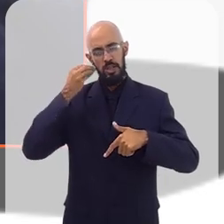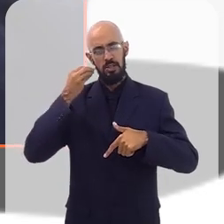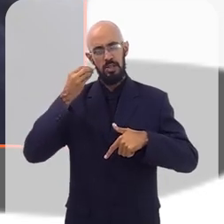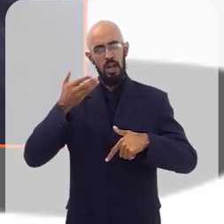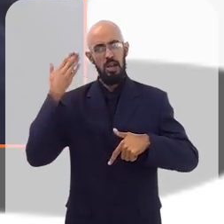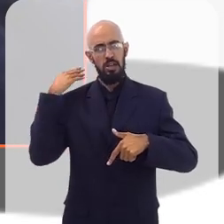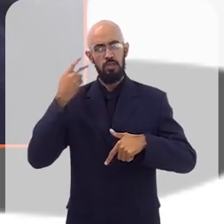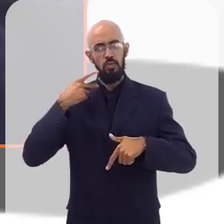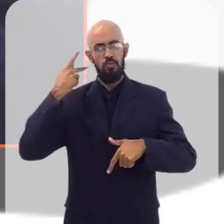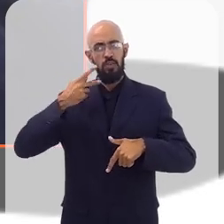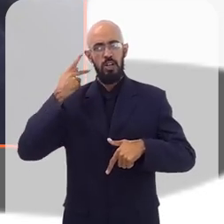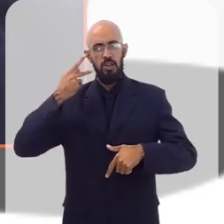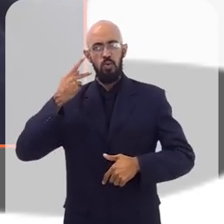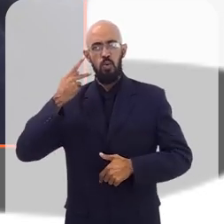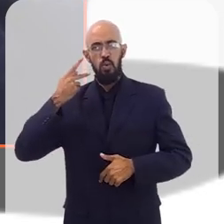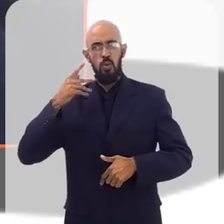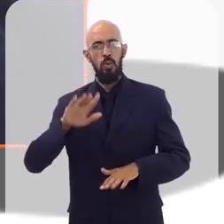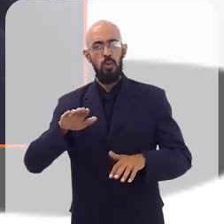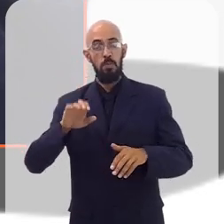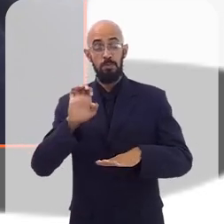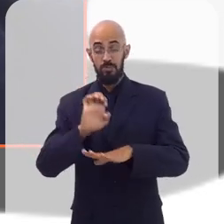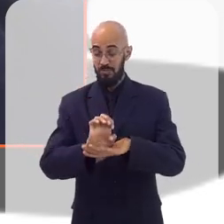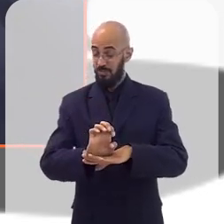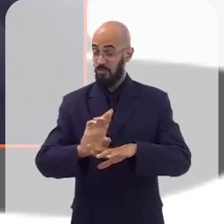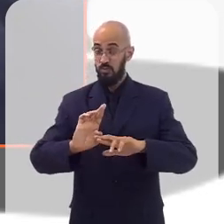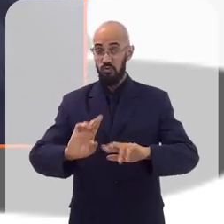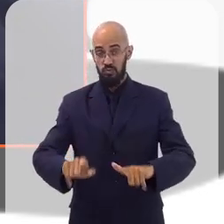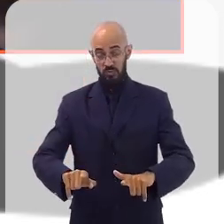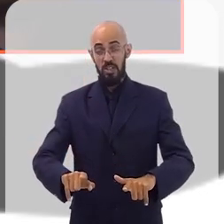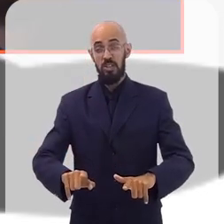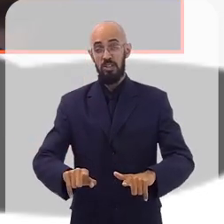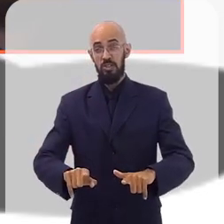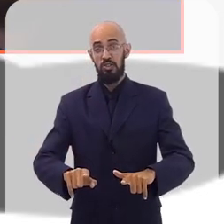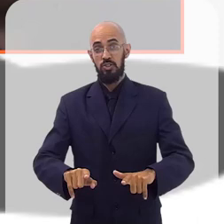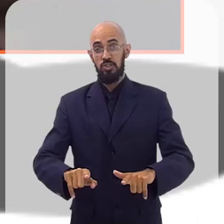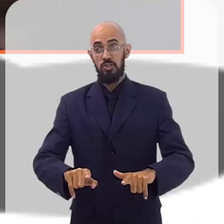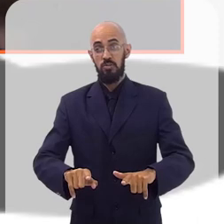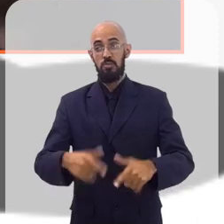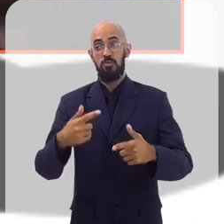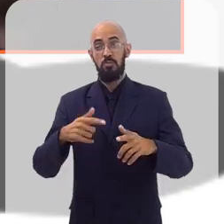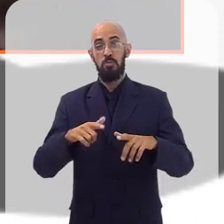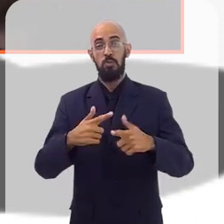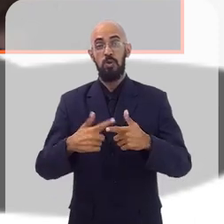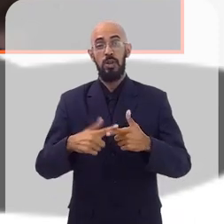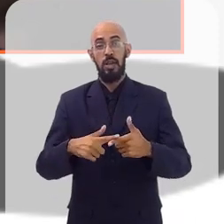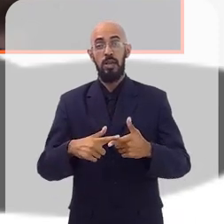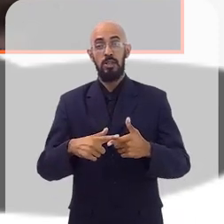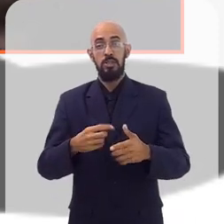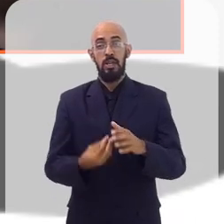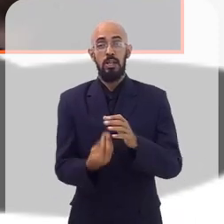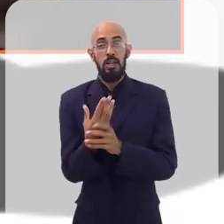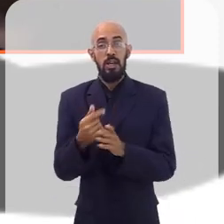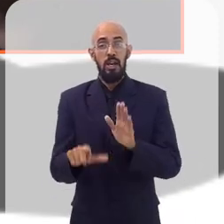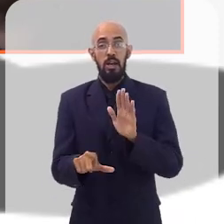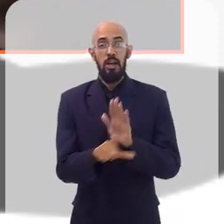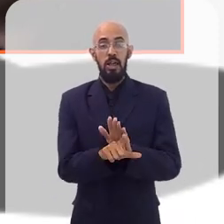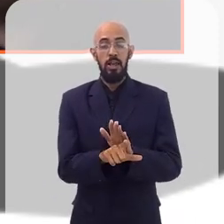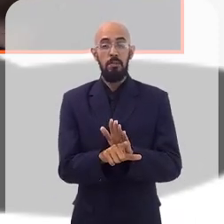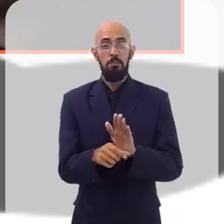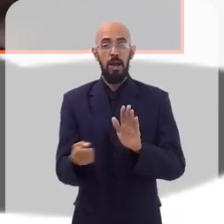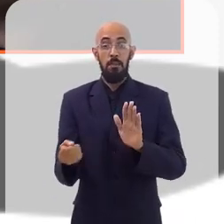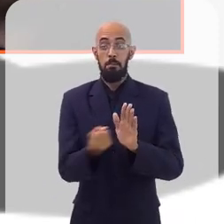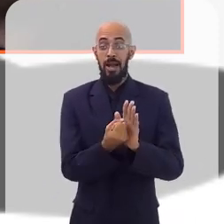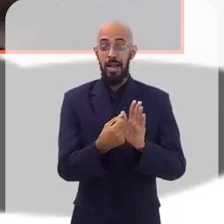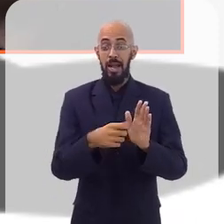da experiência que a gente teve como legislador esse pau no estado é bem diferente porém o hábito é maior